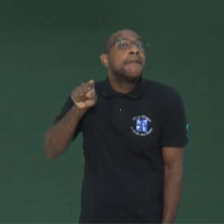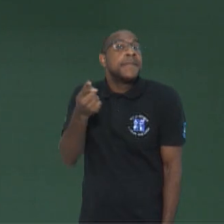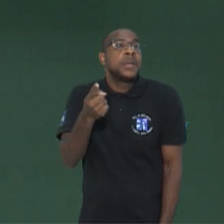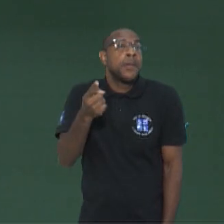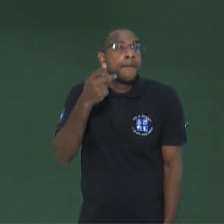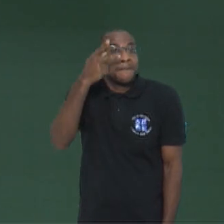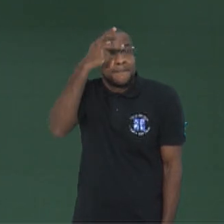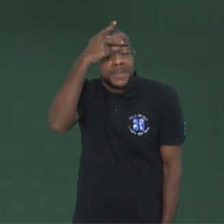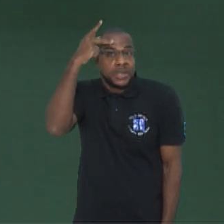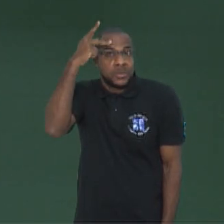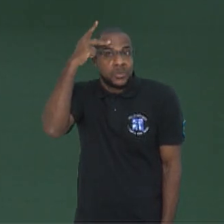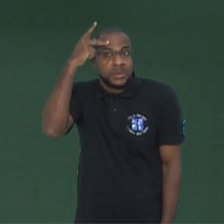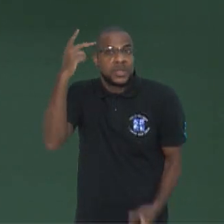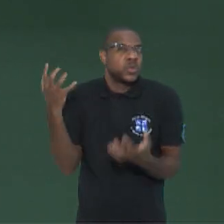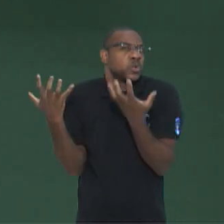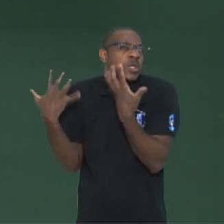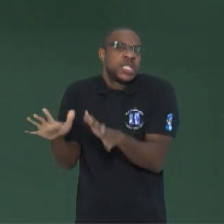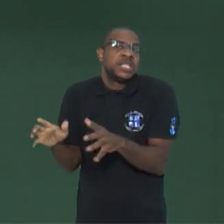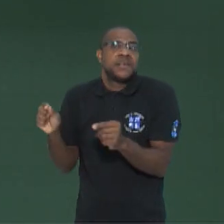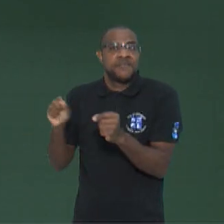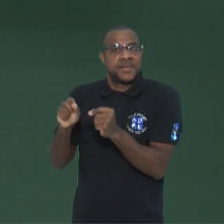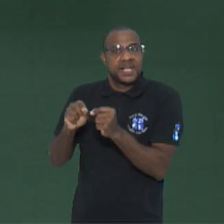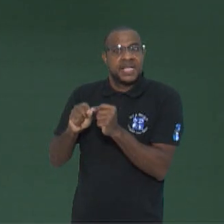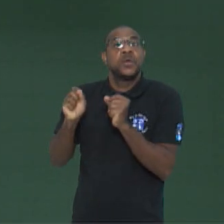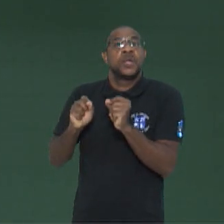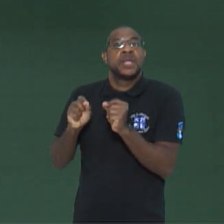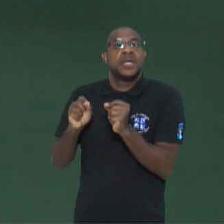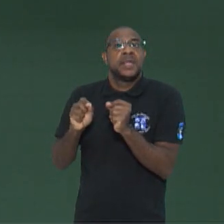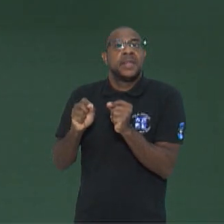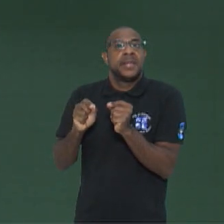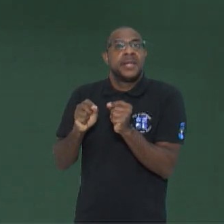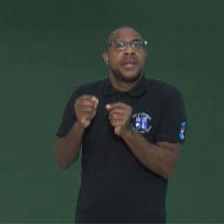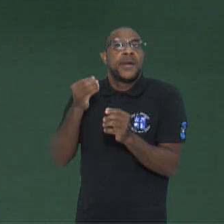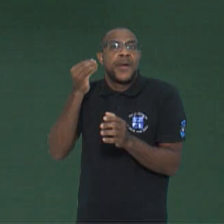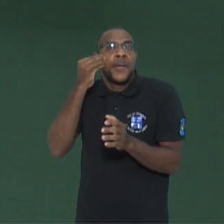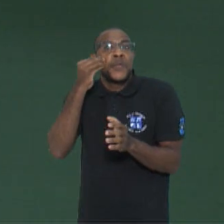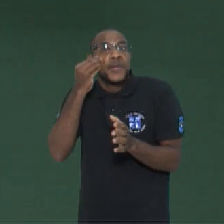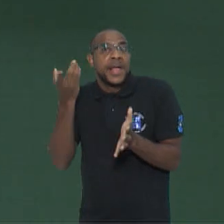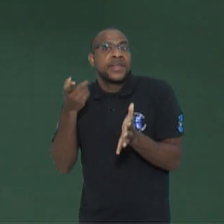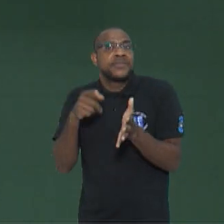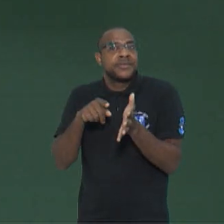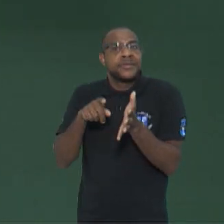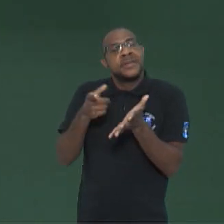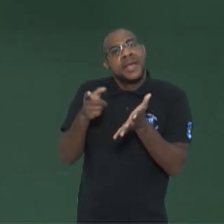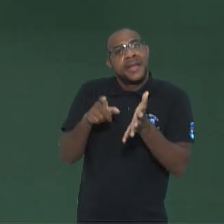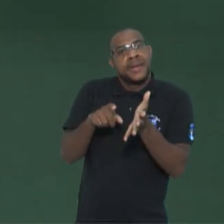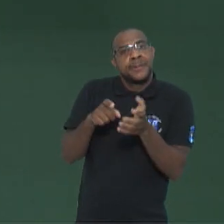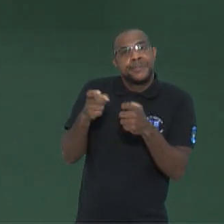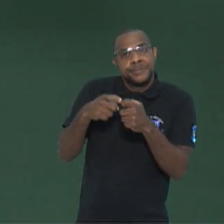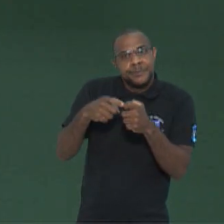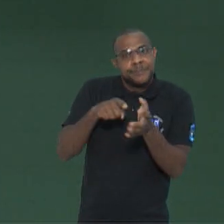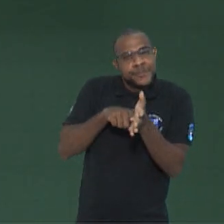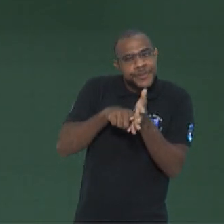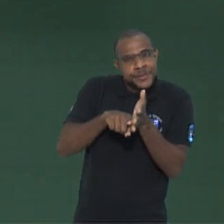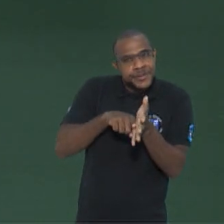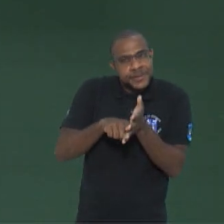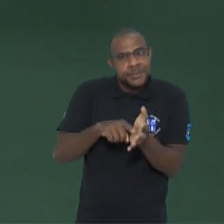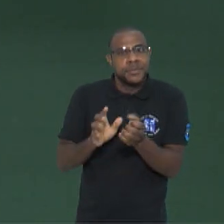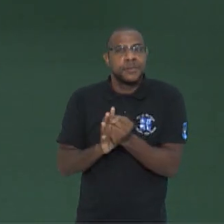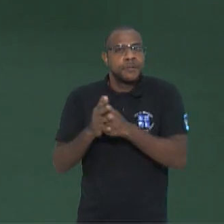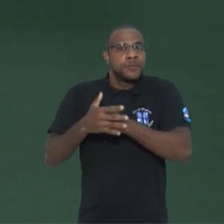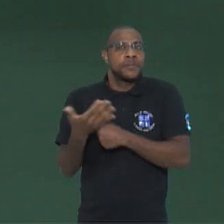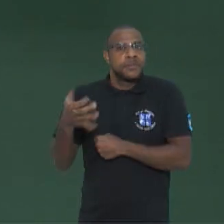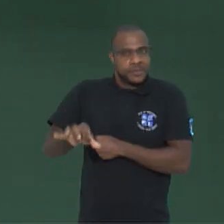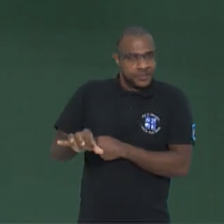observação, quando eu disse que ok também, lógico, na sexta-feira, dia 3 de julho, né? Porque quando eu falo no lead,